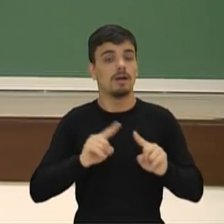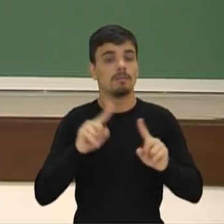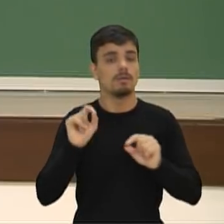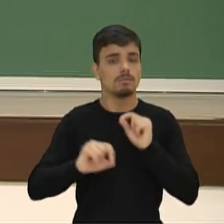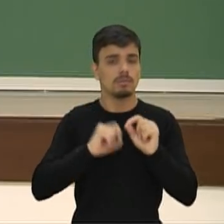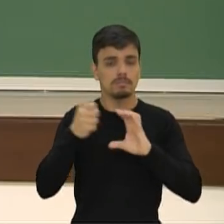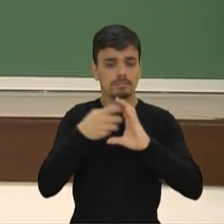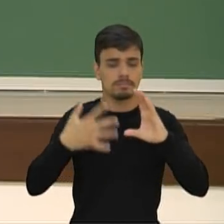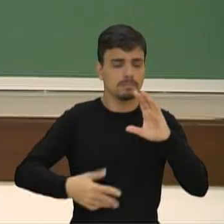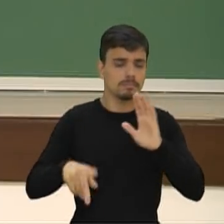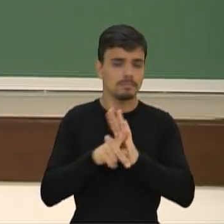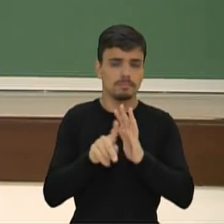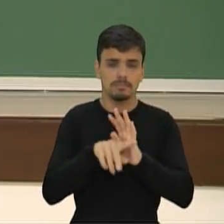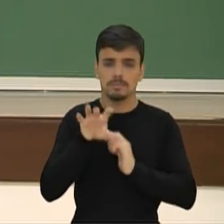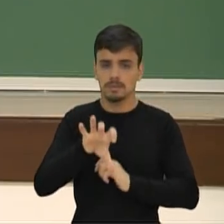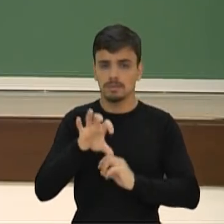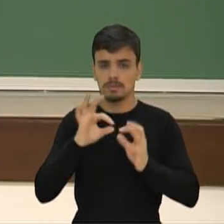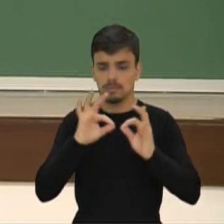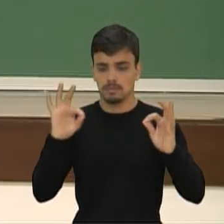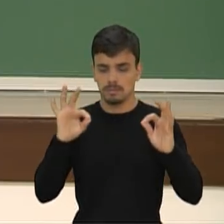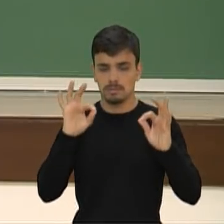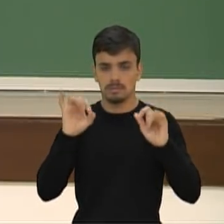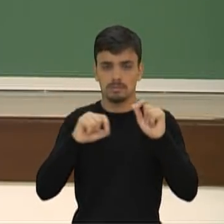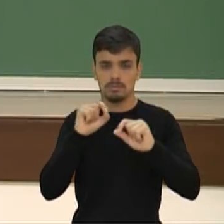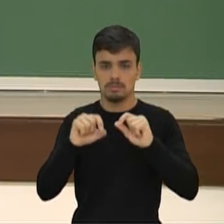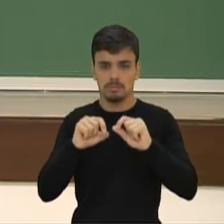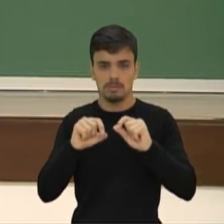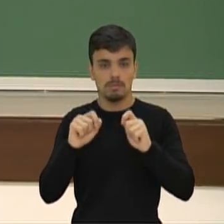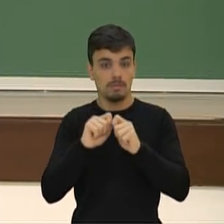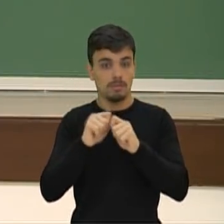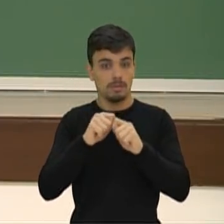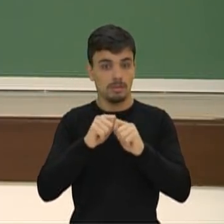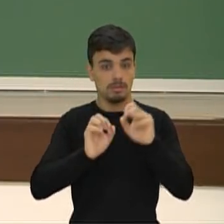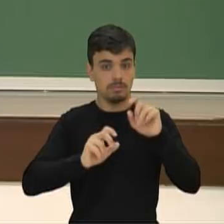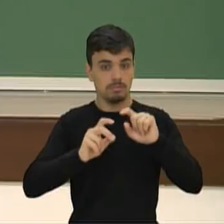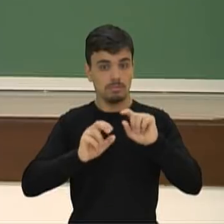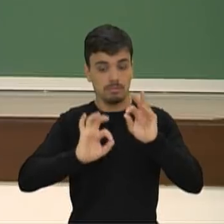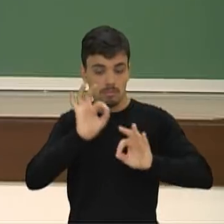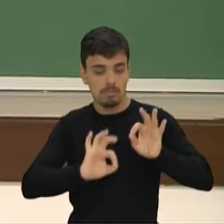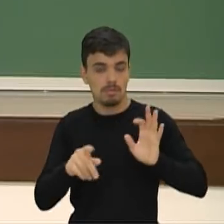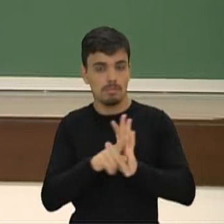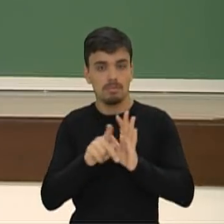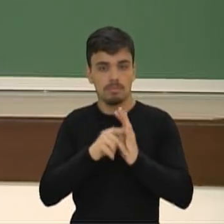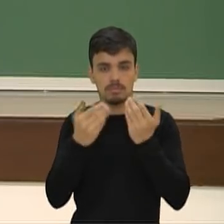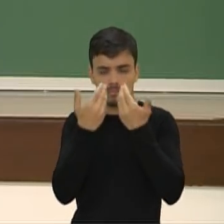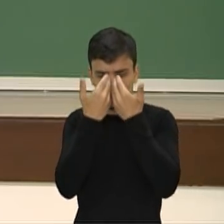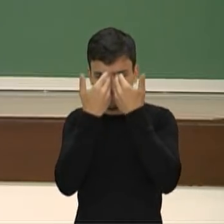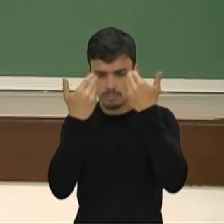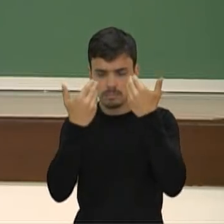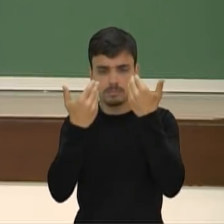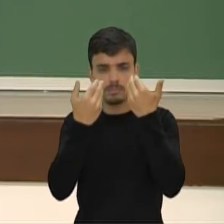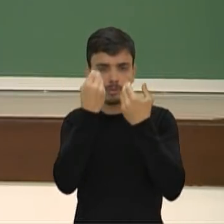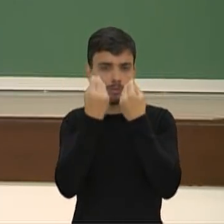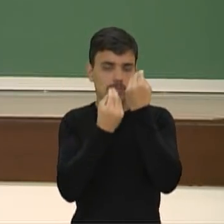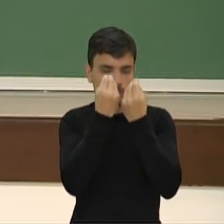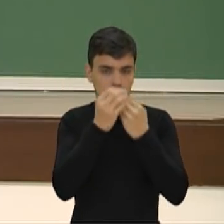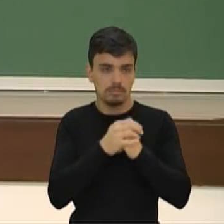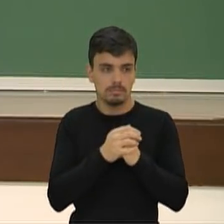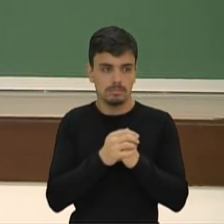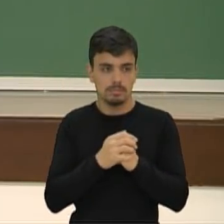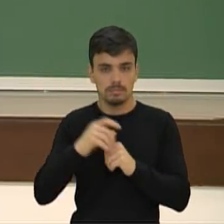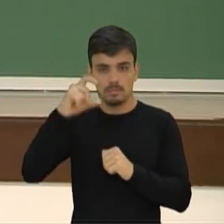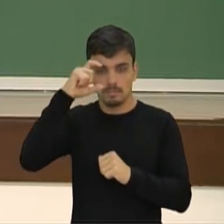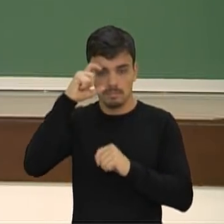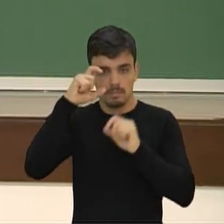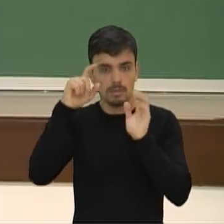Essa característica, essa distância entre as lentes, vai ser configurada conforme a distância dos seus olhos, certo? Uma dessas lentes aqui acaba sendo